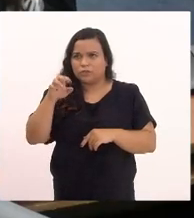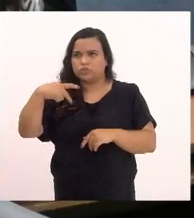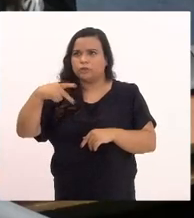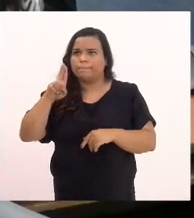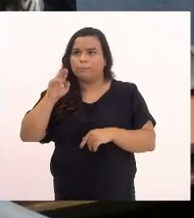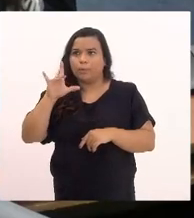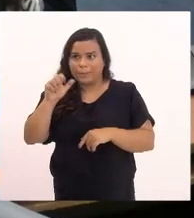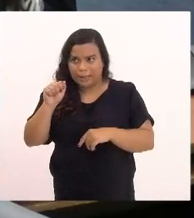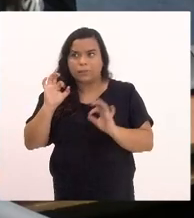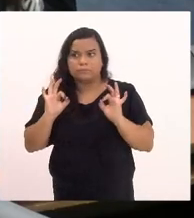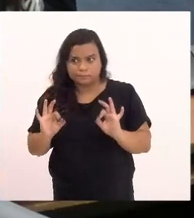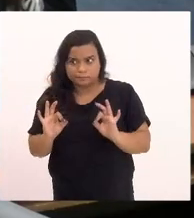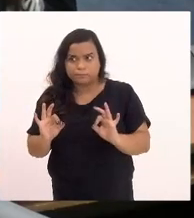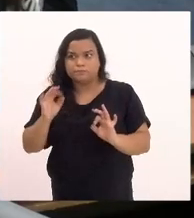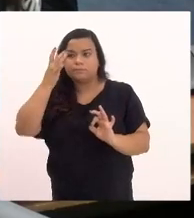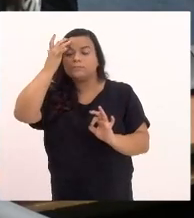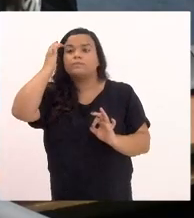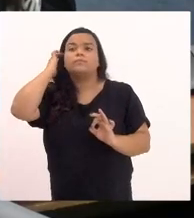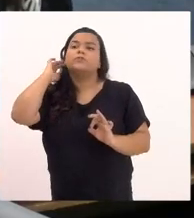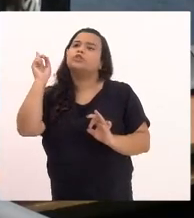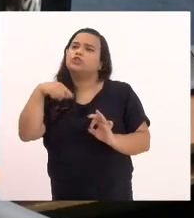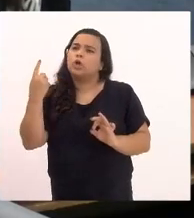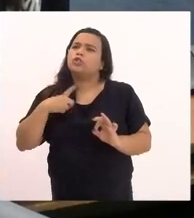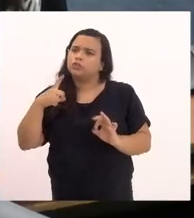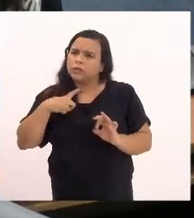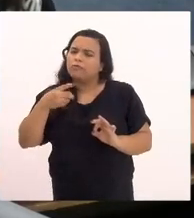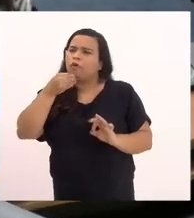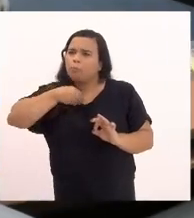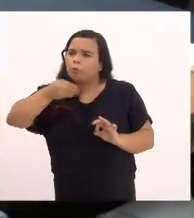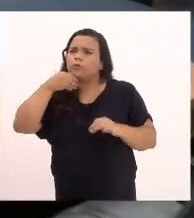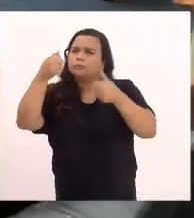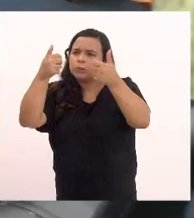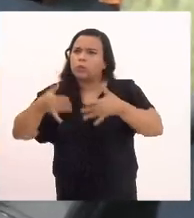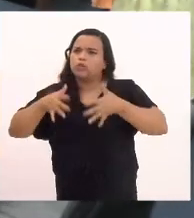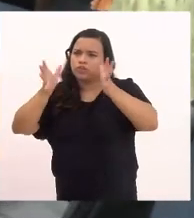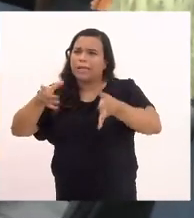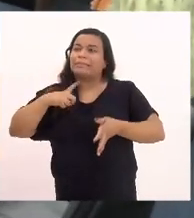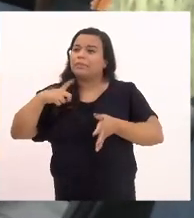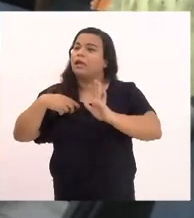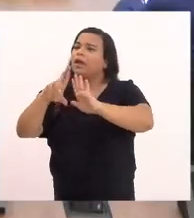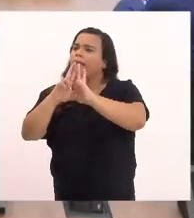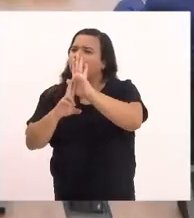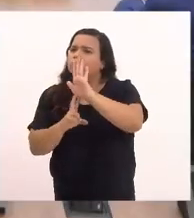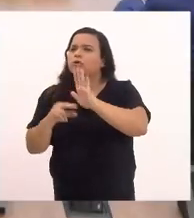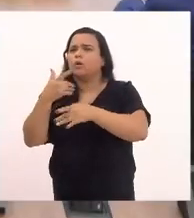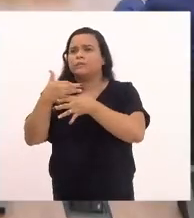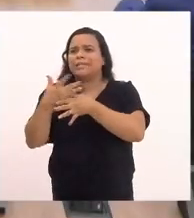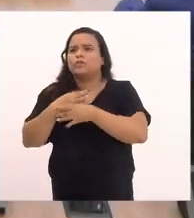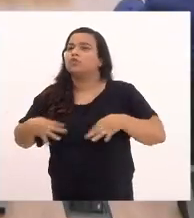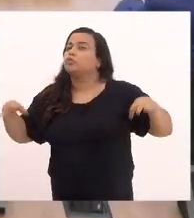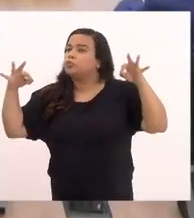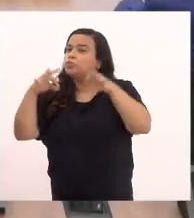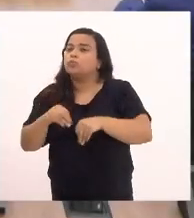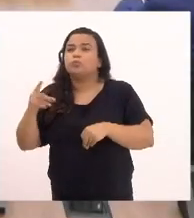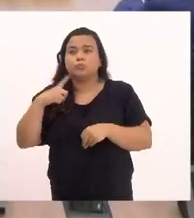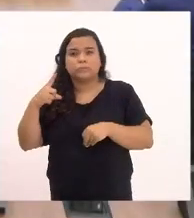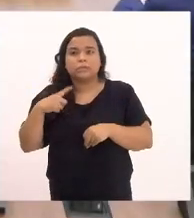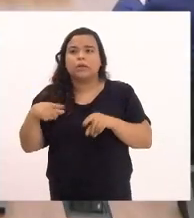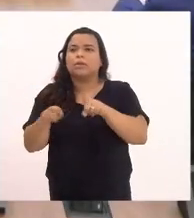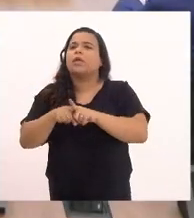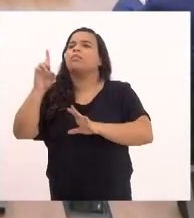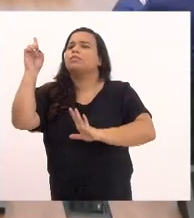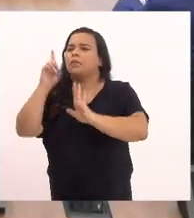falar, e eu acho que tem relatórios, né, de todas as cidades, tem relatórios, tem decreto